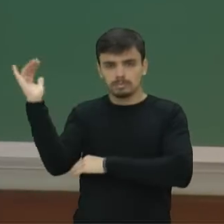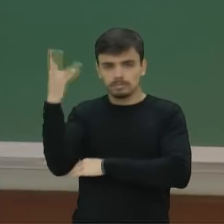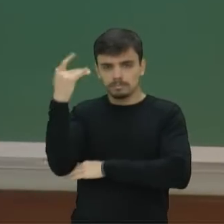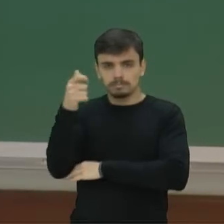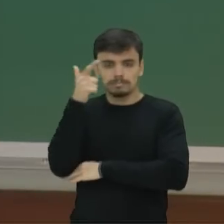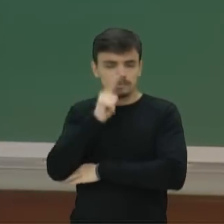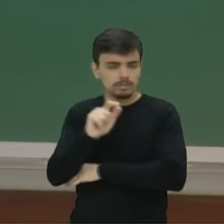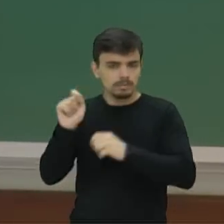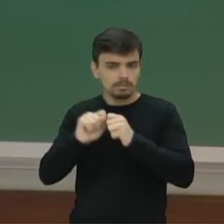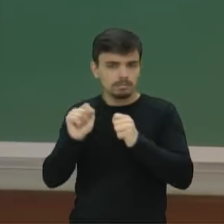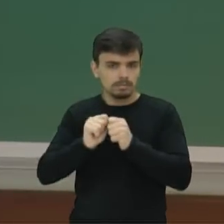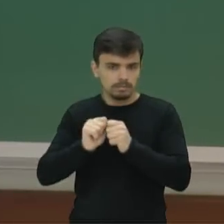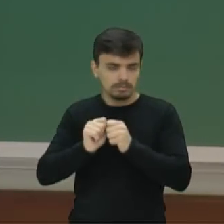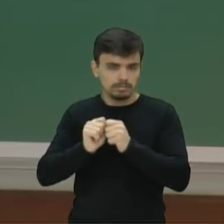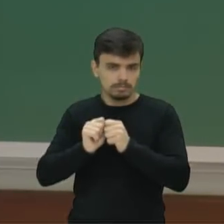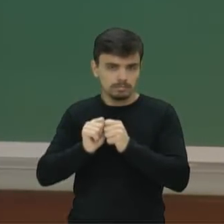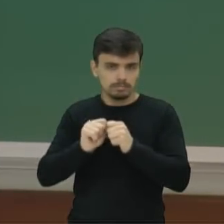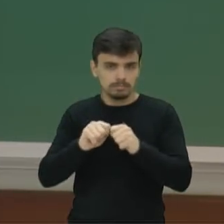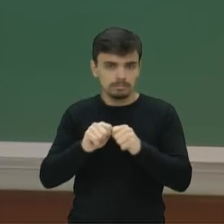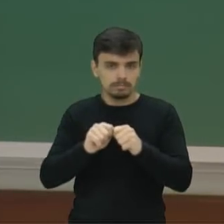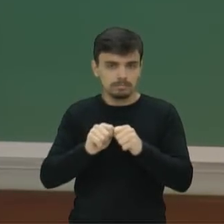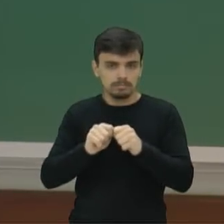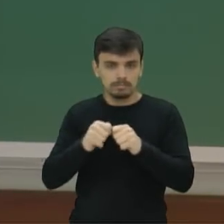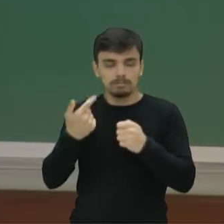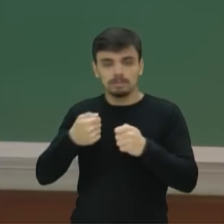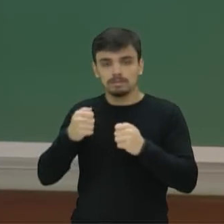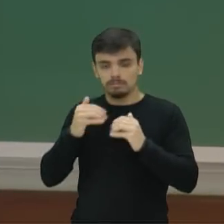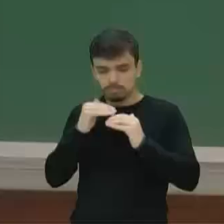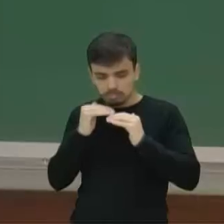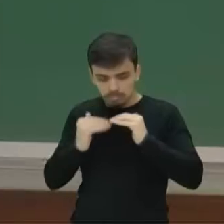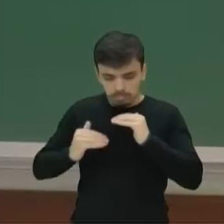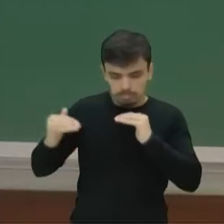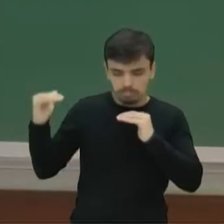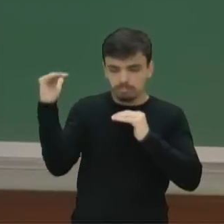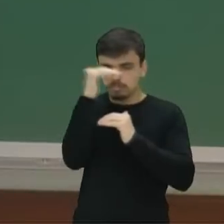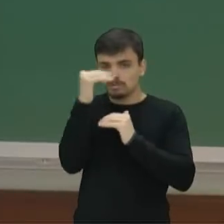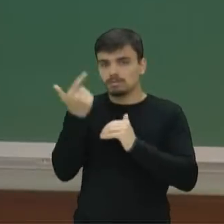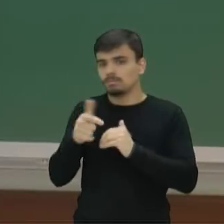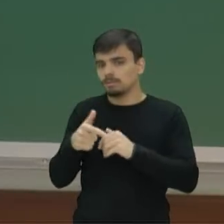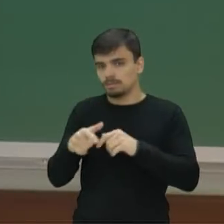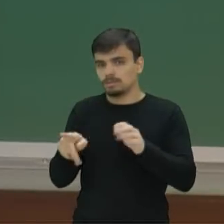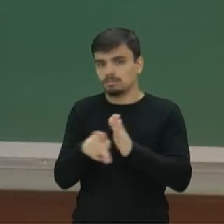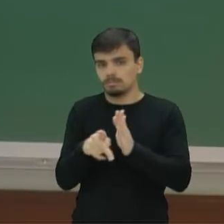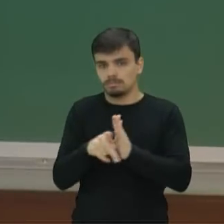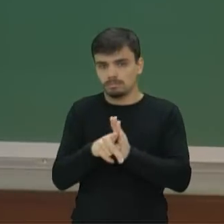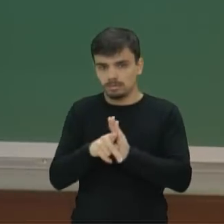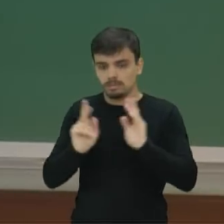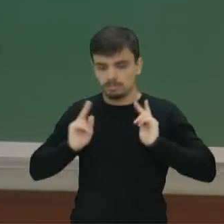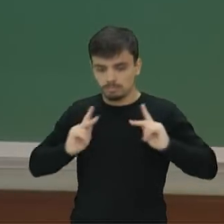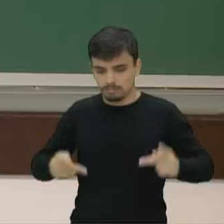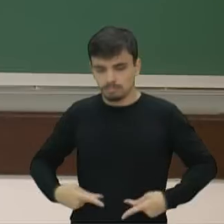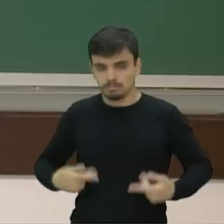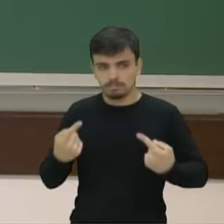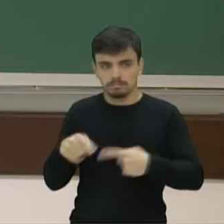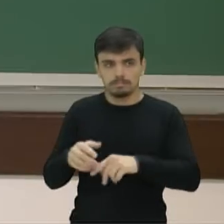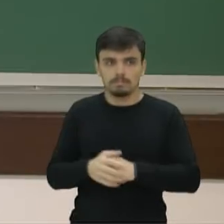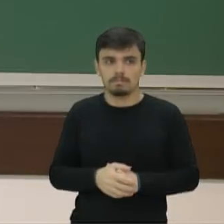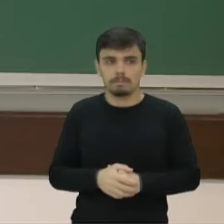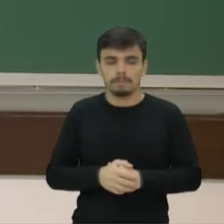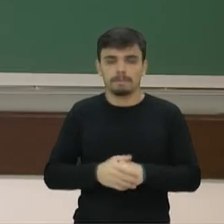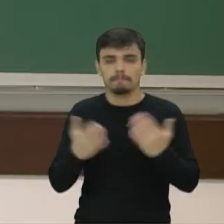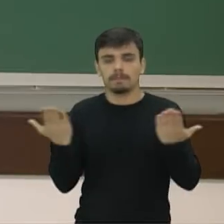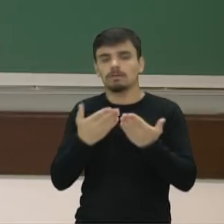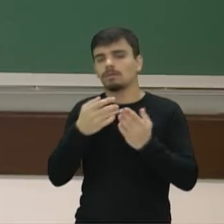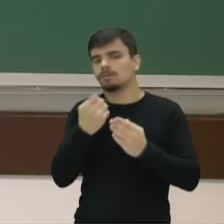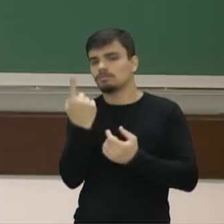consigam realizar consigam se reestabelecer sem a necessidade da ação humana. E aqui, ó,